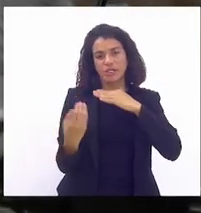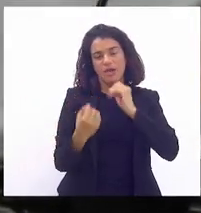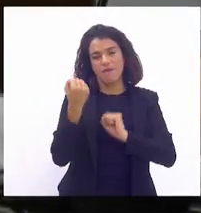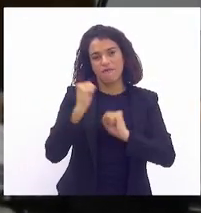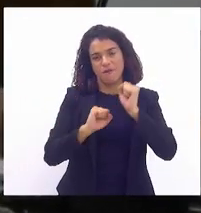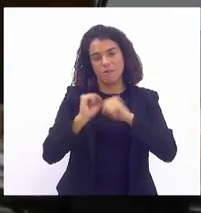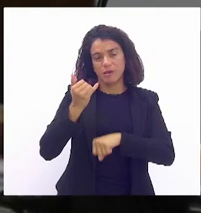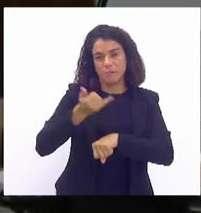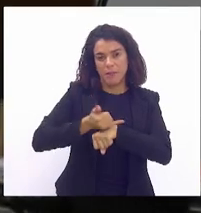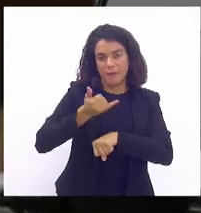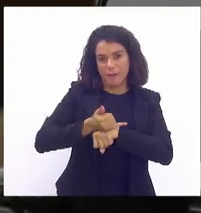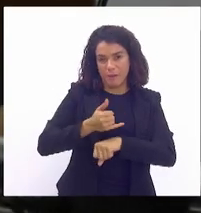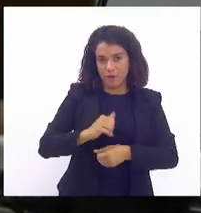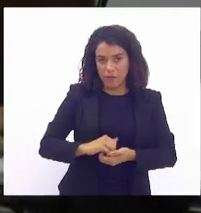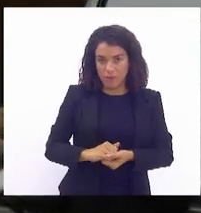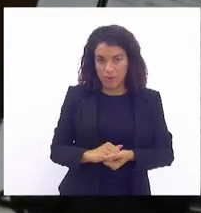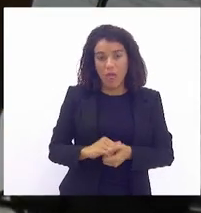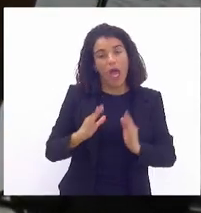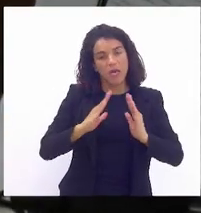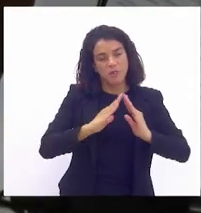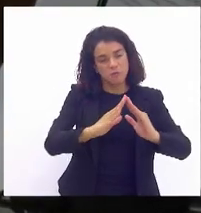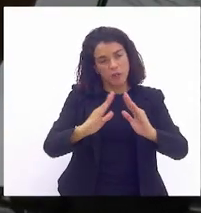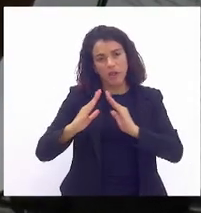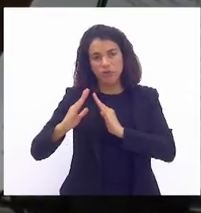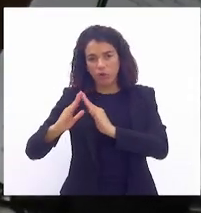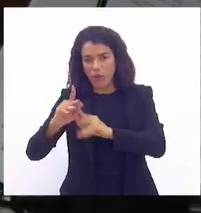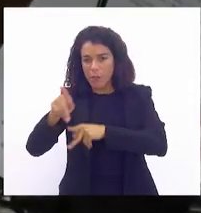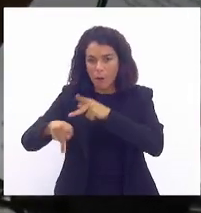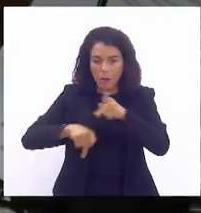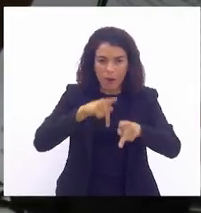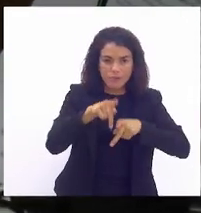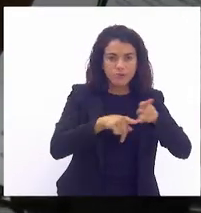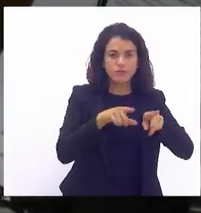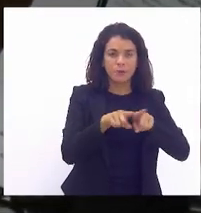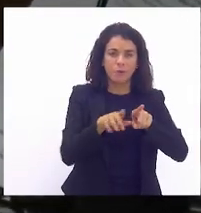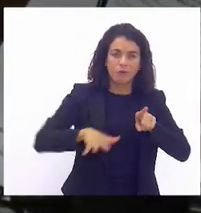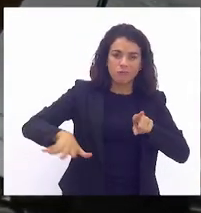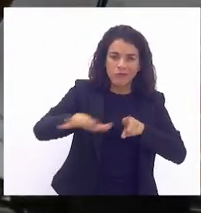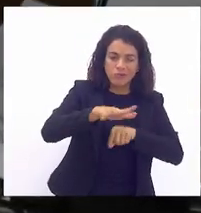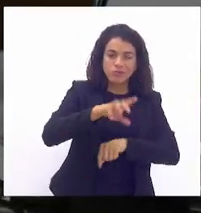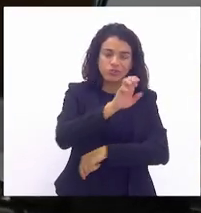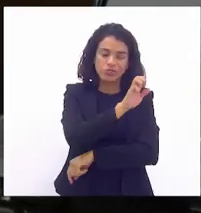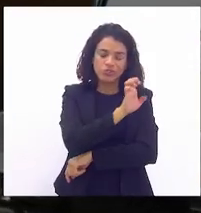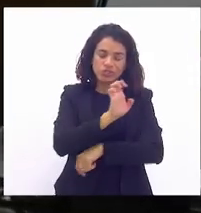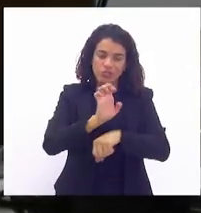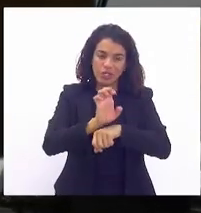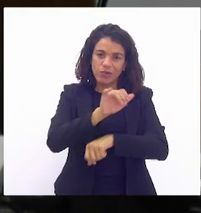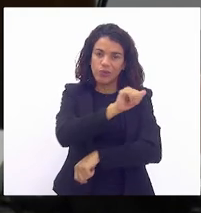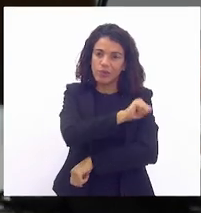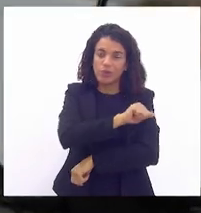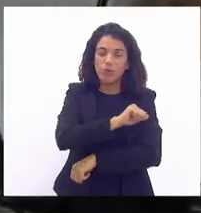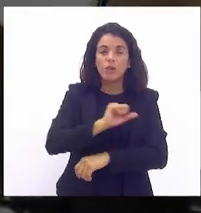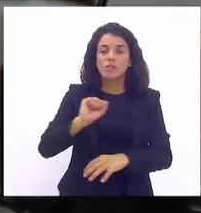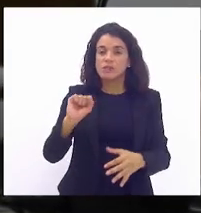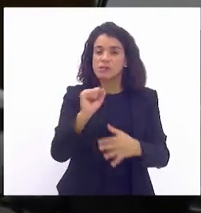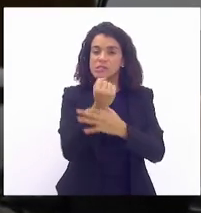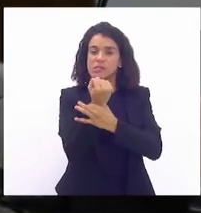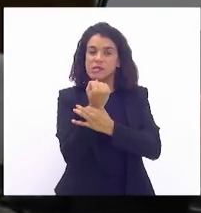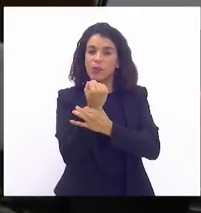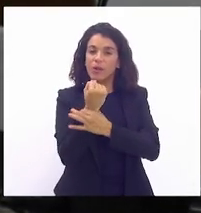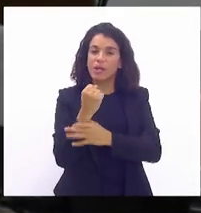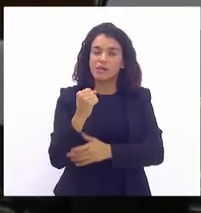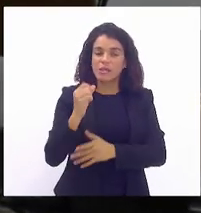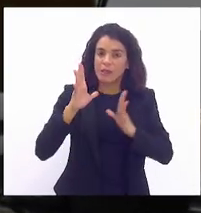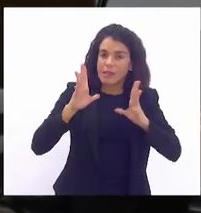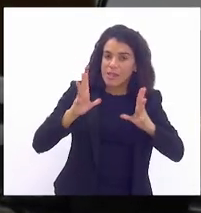resolver o problema dos moradores de Volta Redonda e de todos os moradores do estado do Rio de Janeiro no quesito de segurança hídrica.